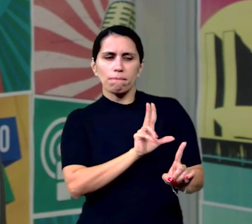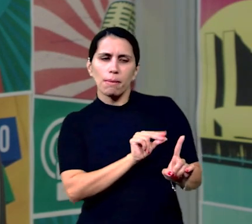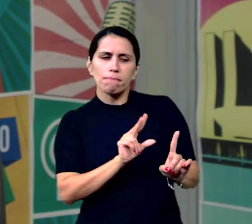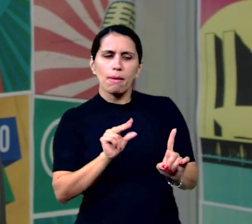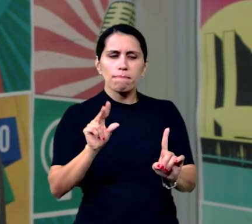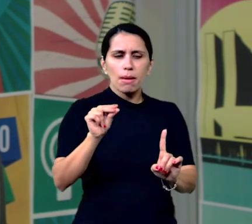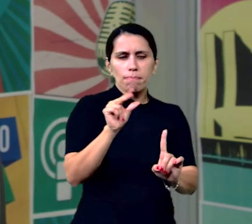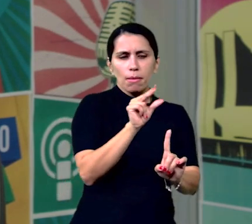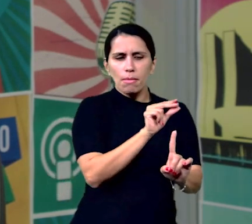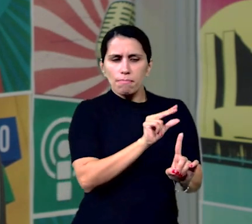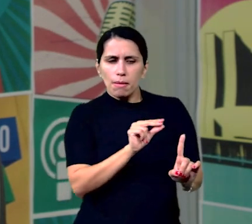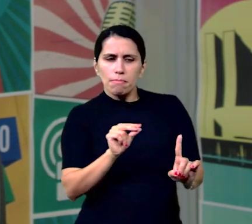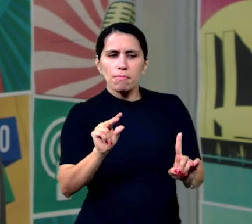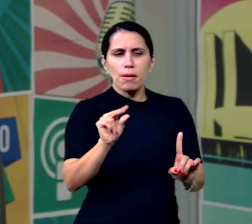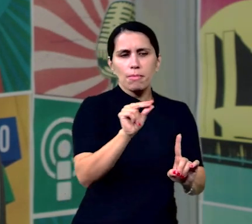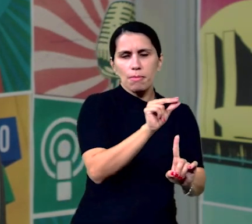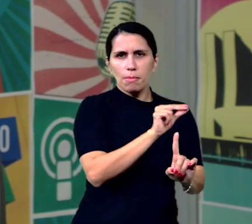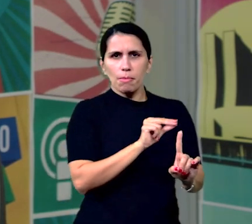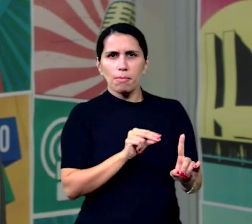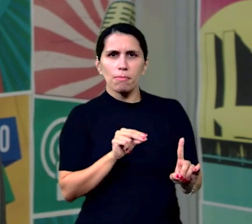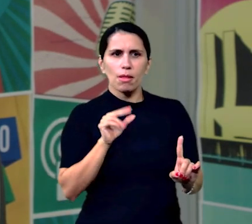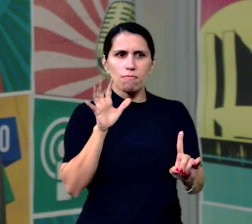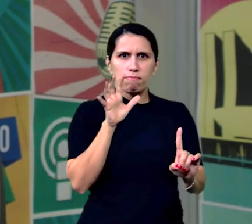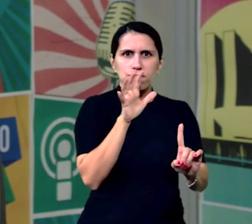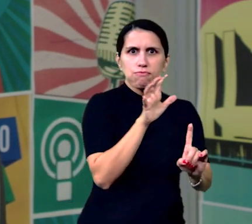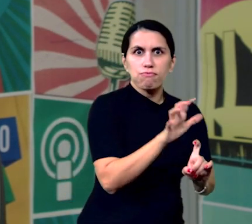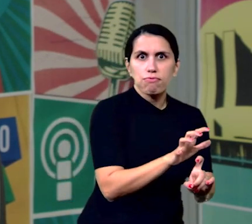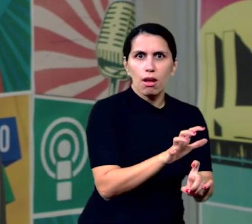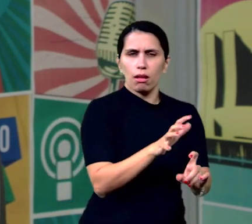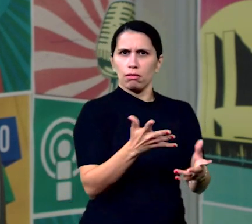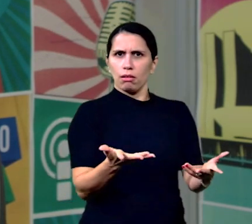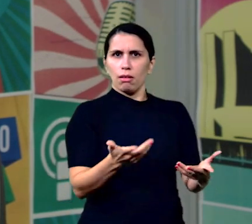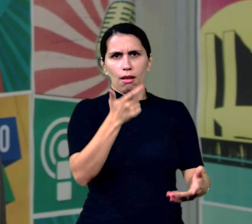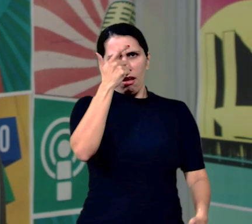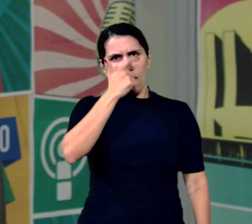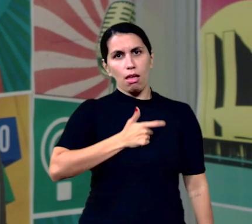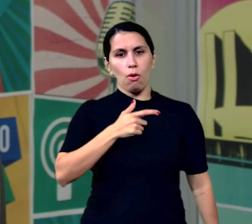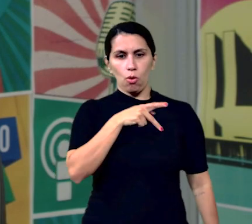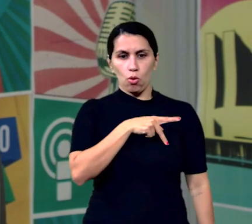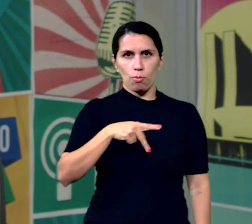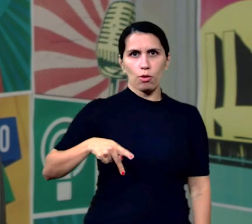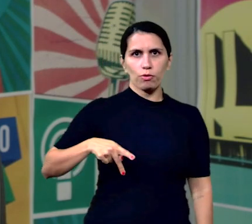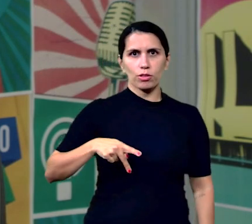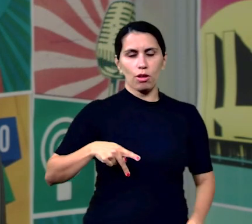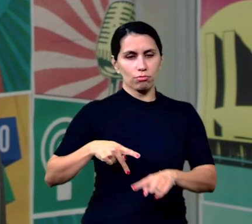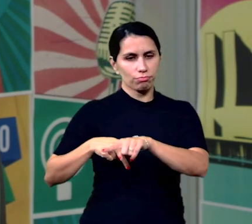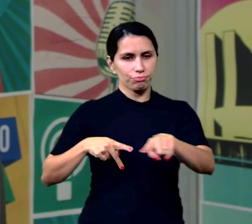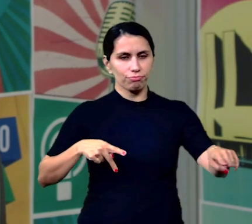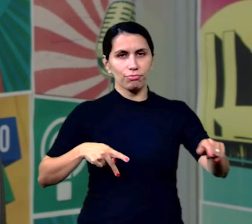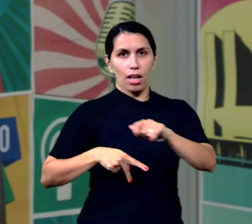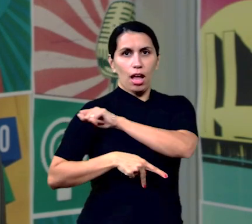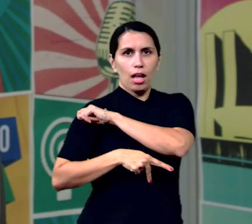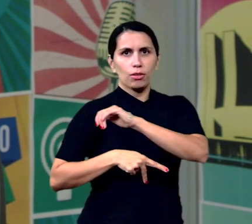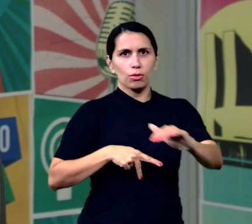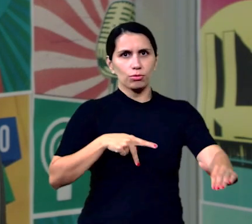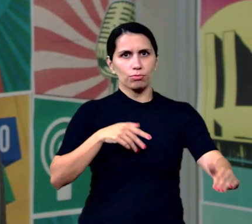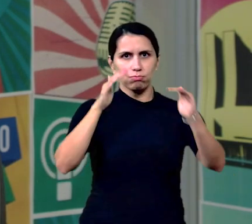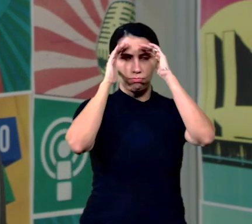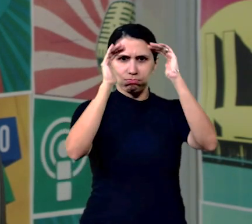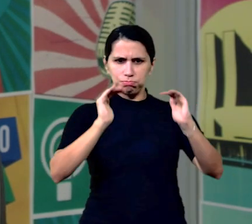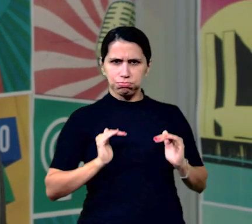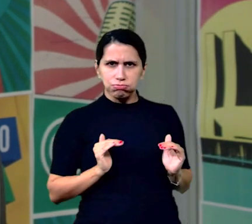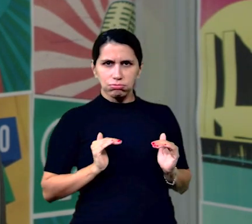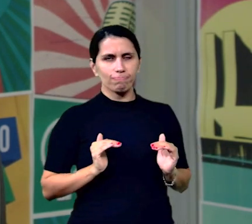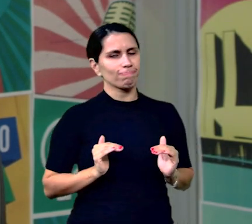vertical, né, porque ainda tem uma questão de eu ser professora e eles serem alunos e alunas. Então, para a gente Uhum. pensar um pouco, não é, como que